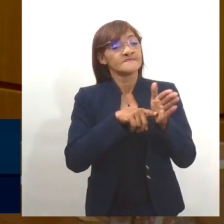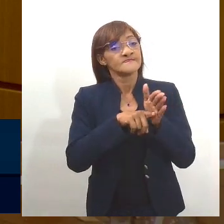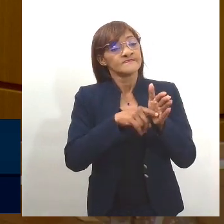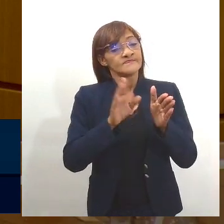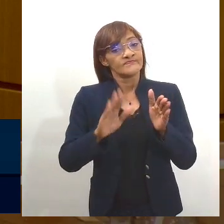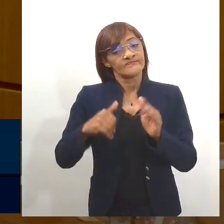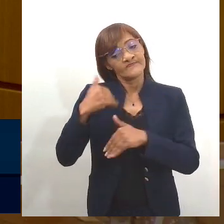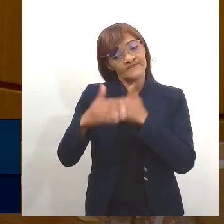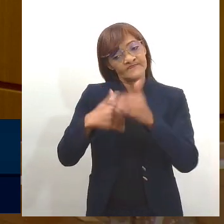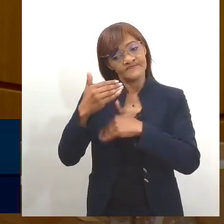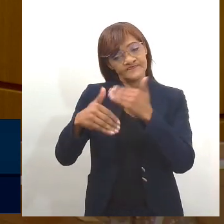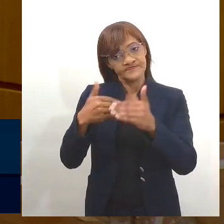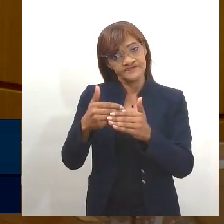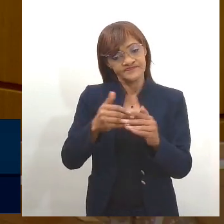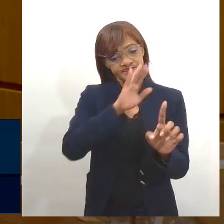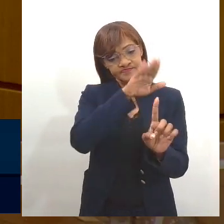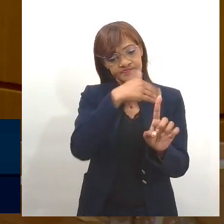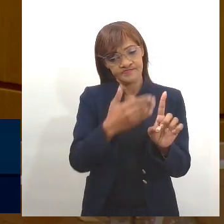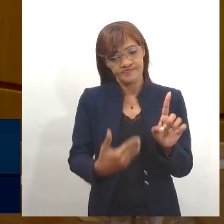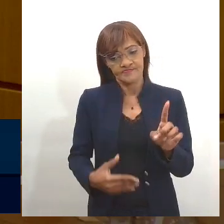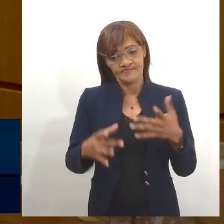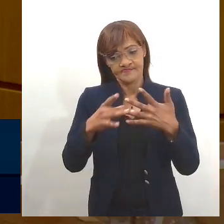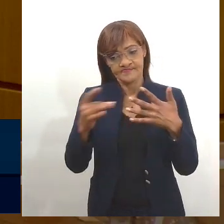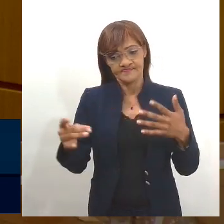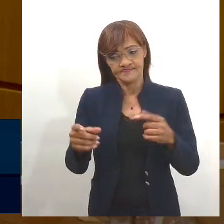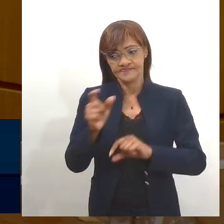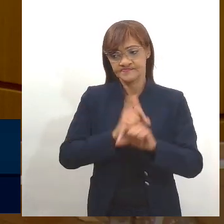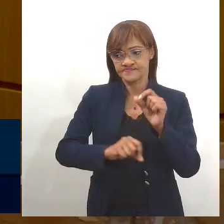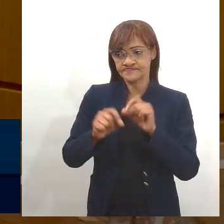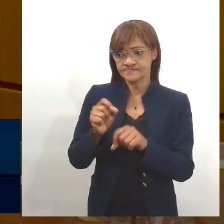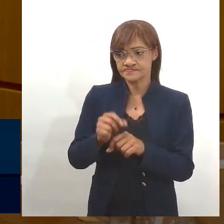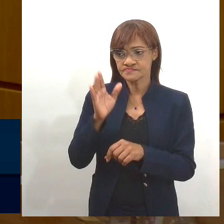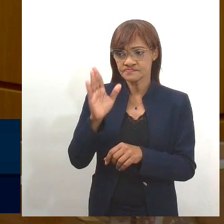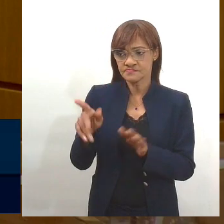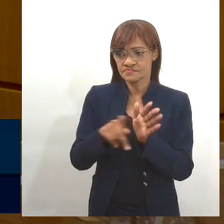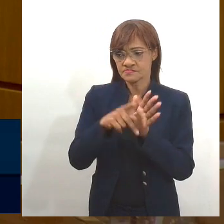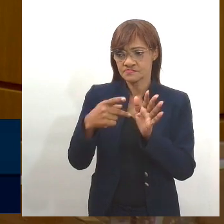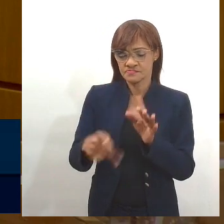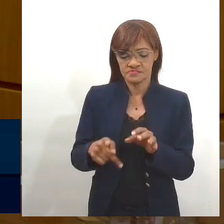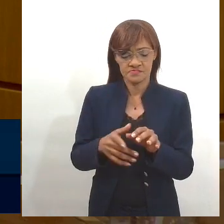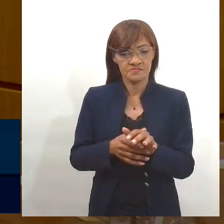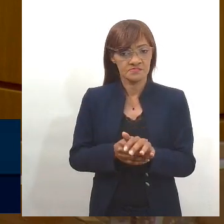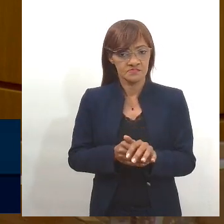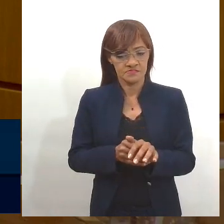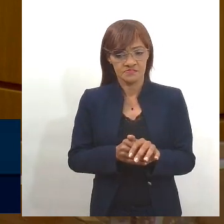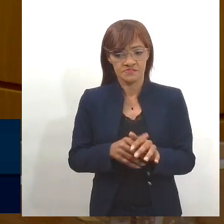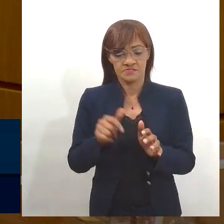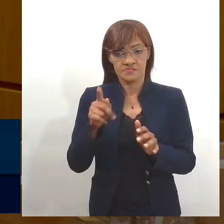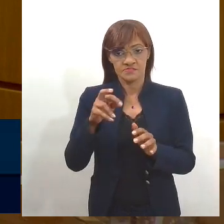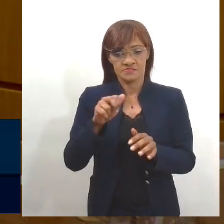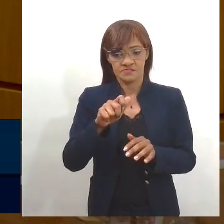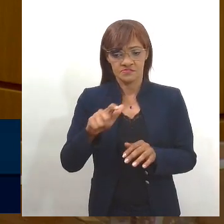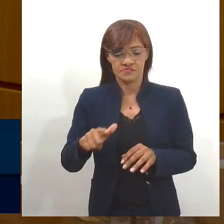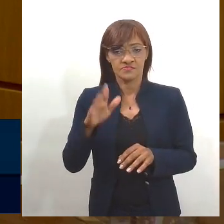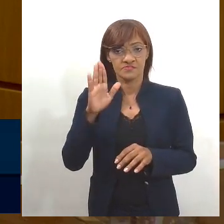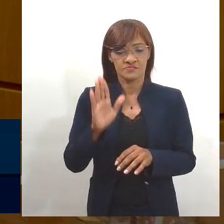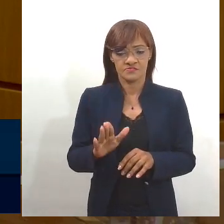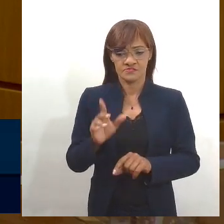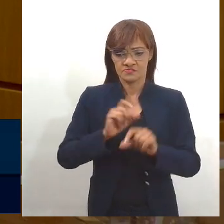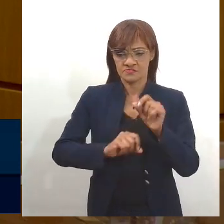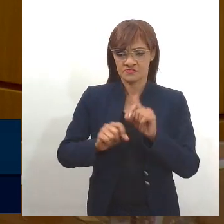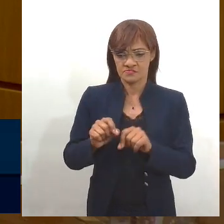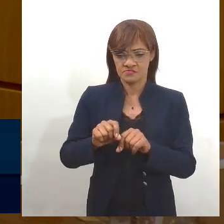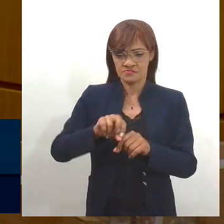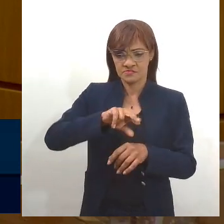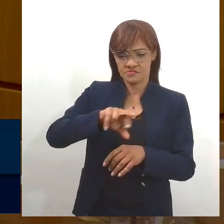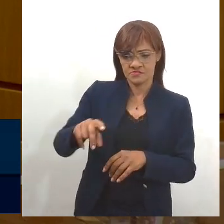destaca pela criação do gerador para horário de ponta, gerador Twigen Quadrigen, gerador 100% a biodiesel,